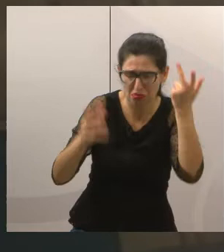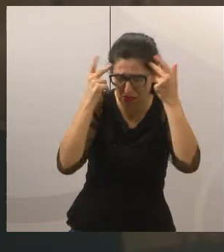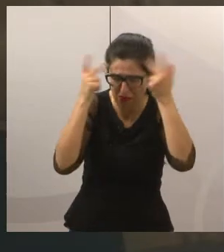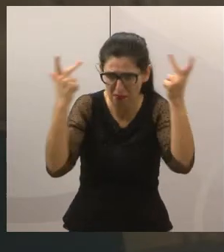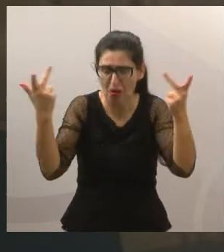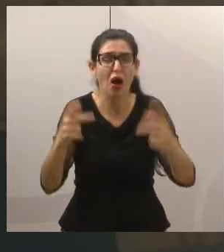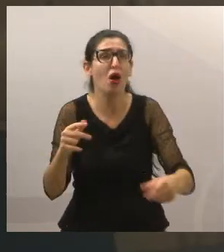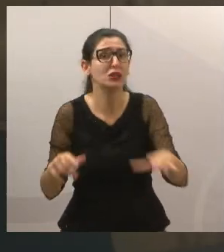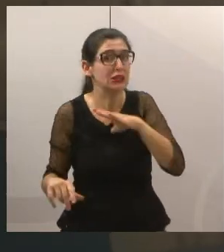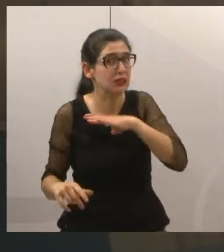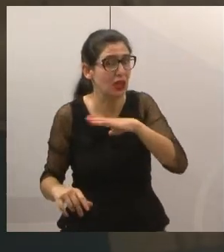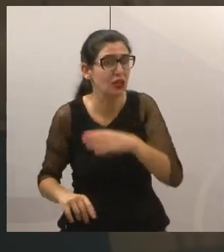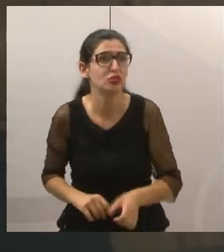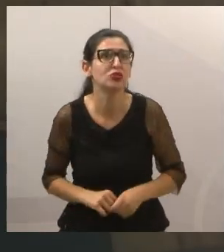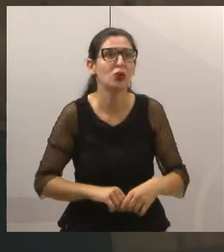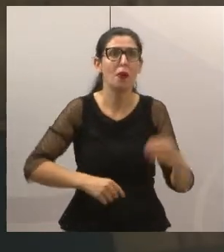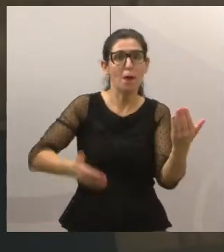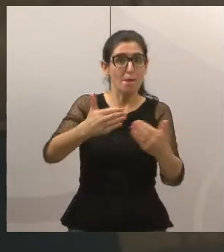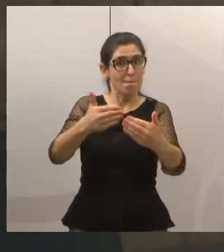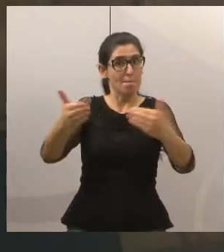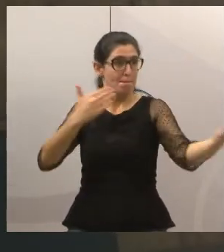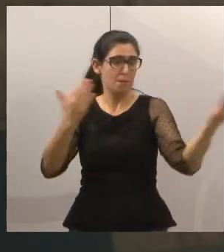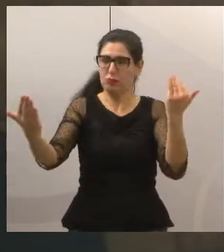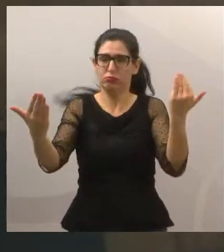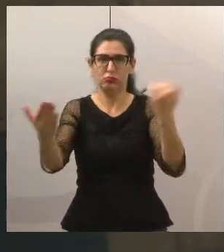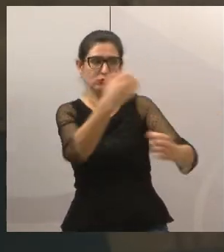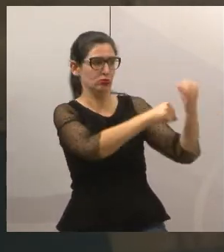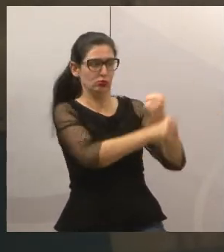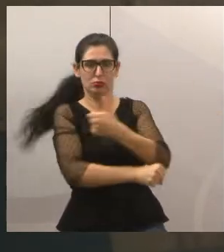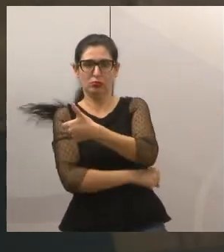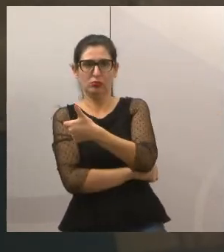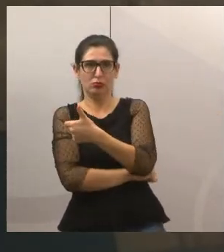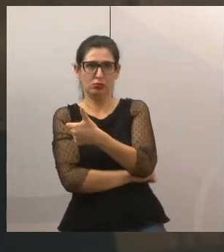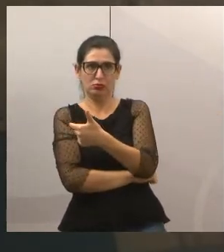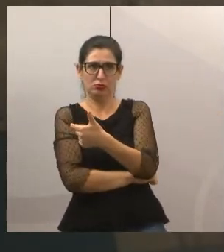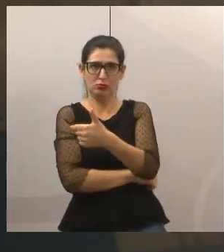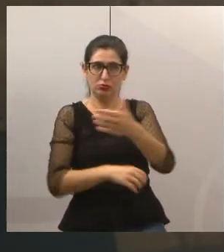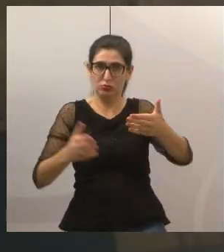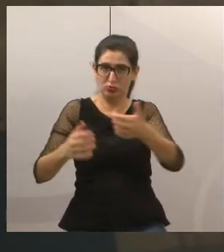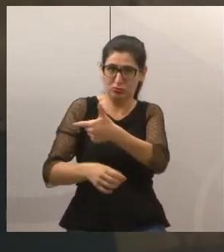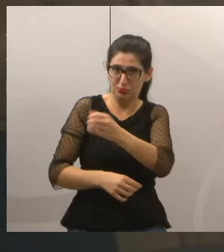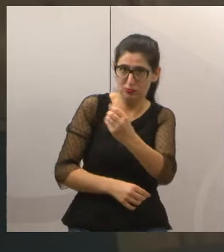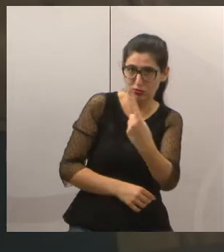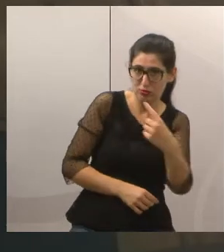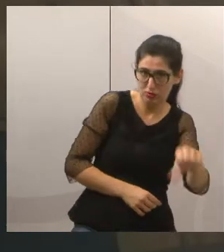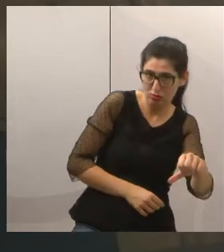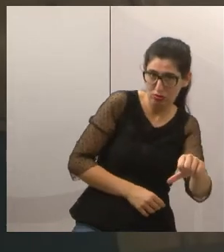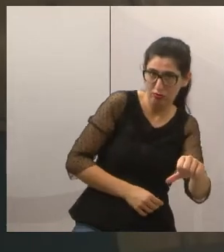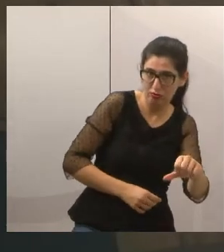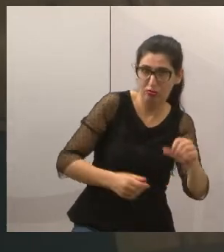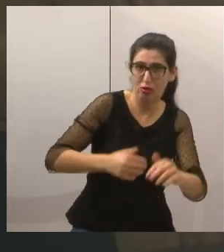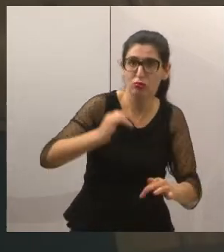obras aqui em 2019 e que vão ser colocadas em 2020, a pergunta é essa: o porquê não foi realizado? Porque a audiência pública ela